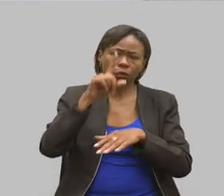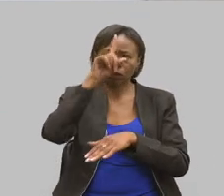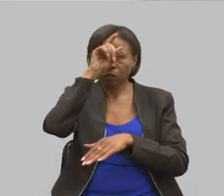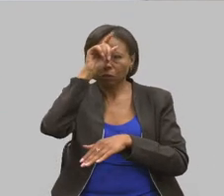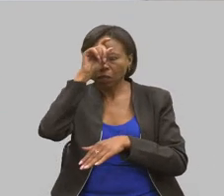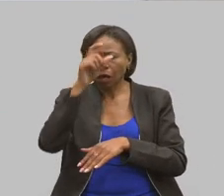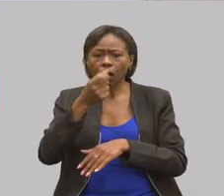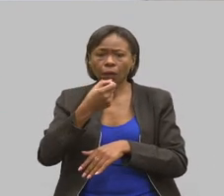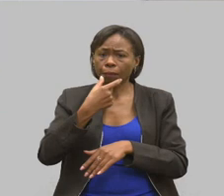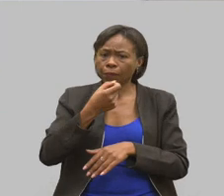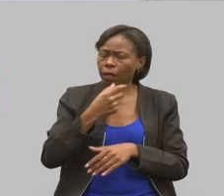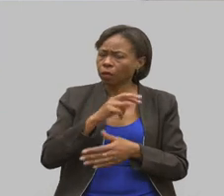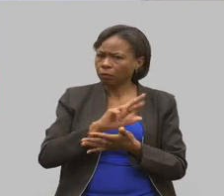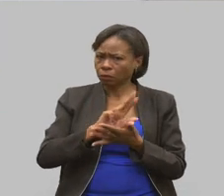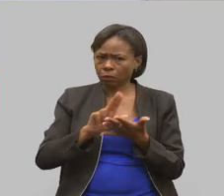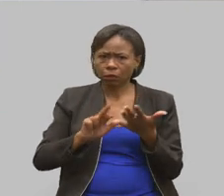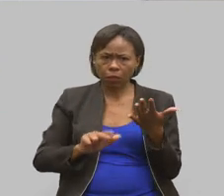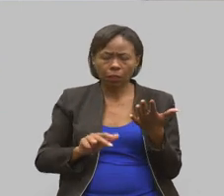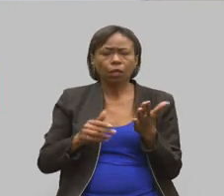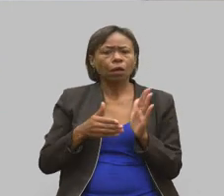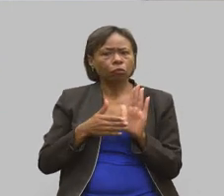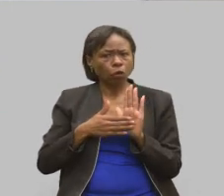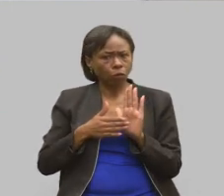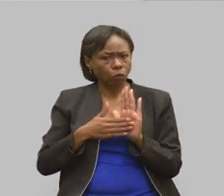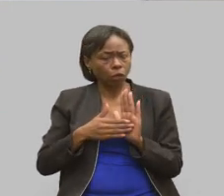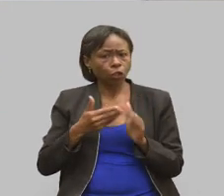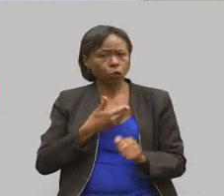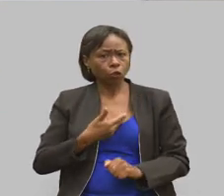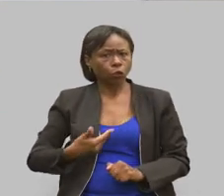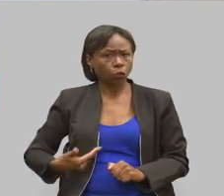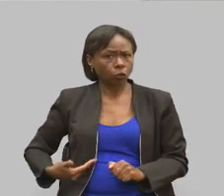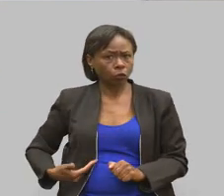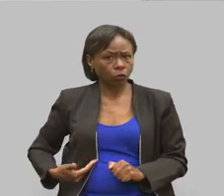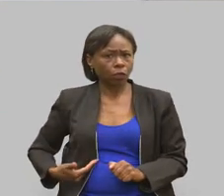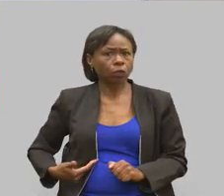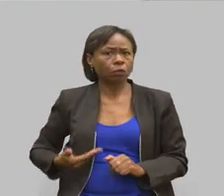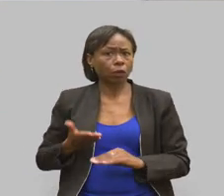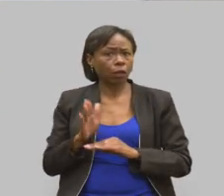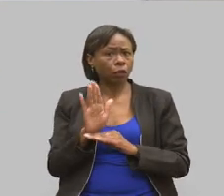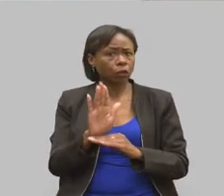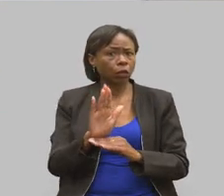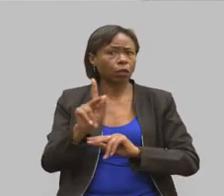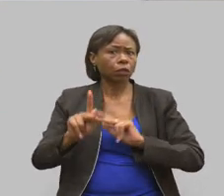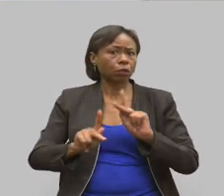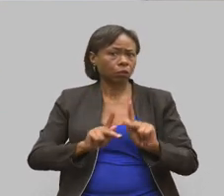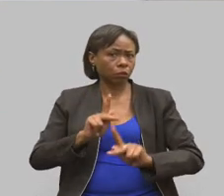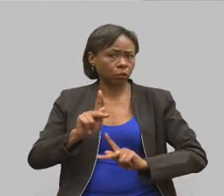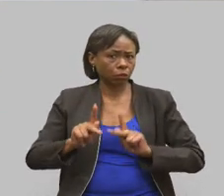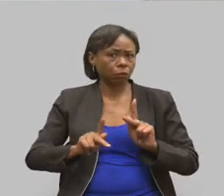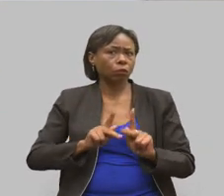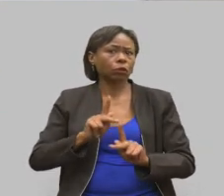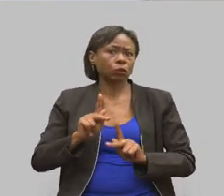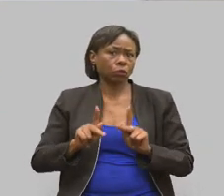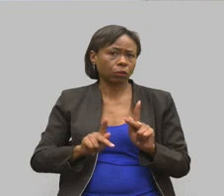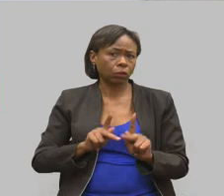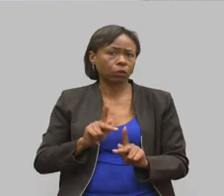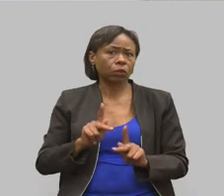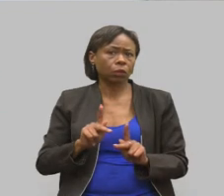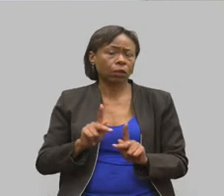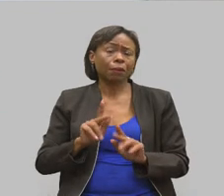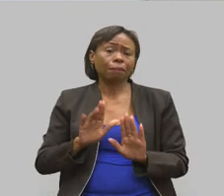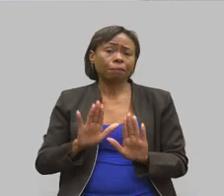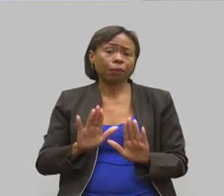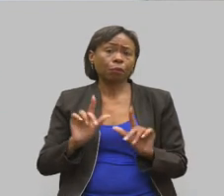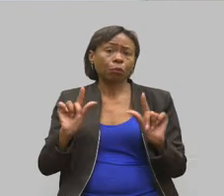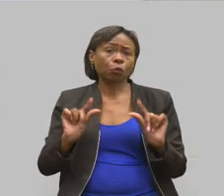mais uma vez vendo programas de governo baseado na doença da população no adoecimento da população e poucas estratégias de encurtar a